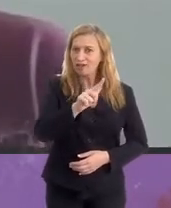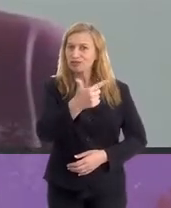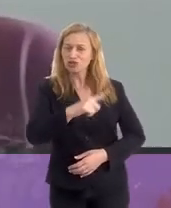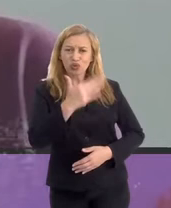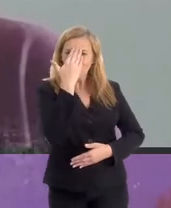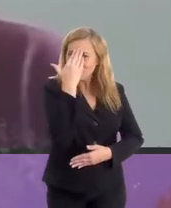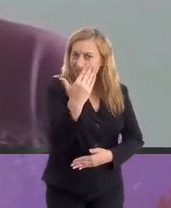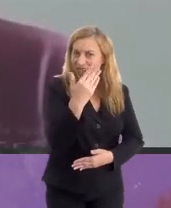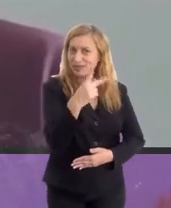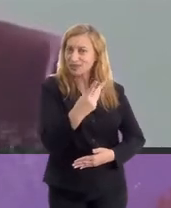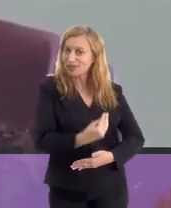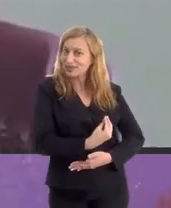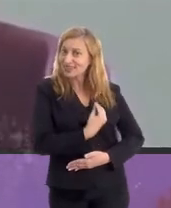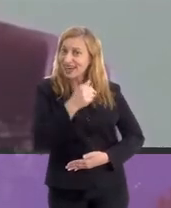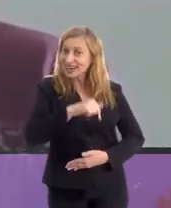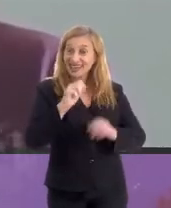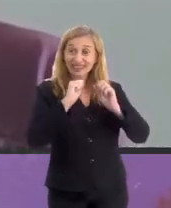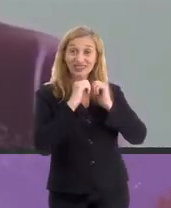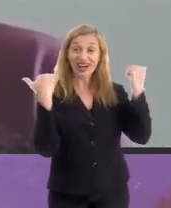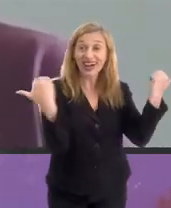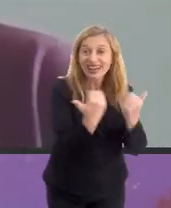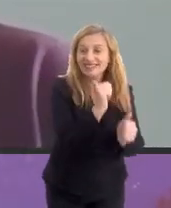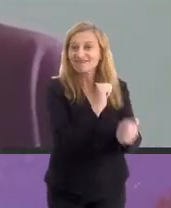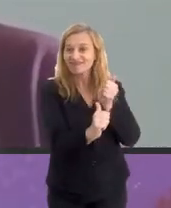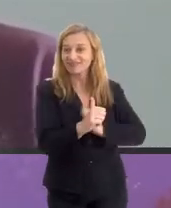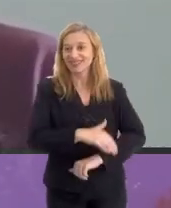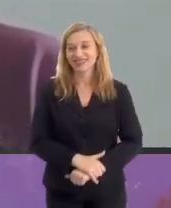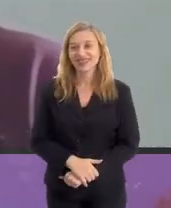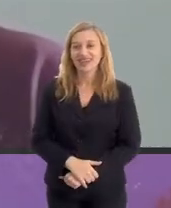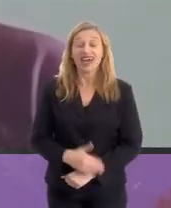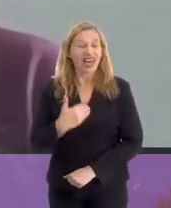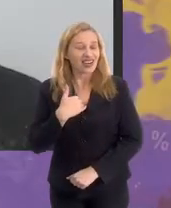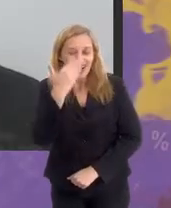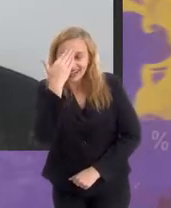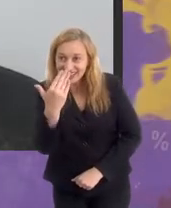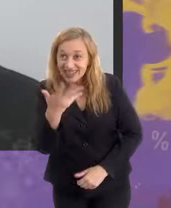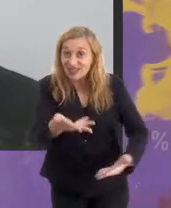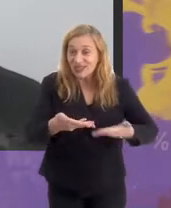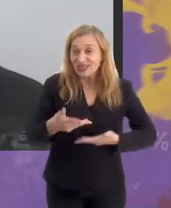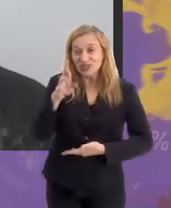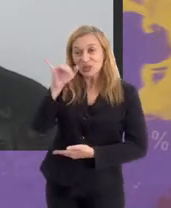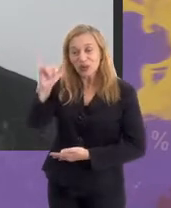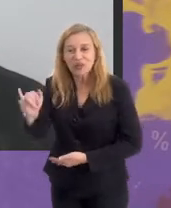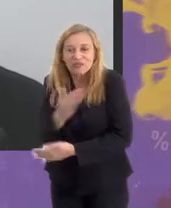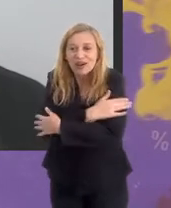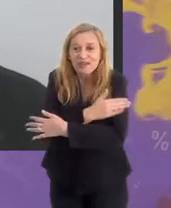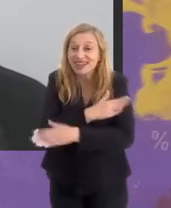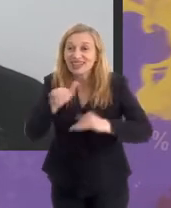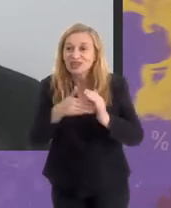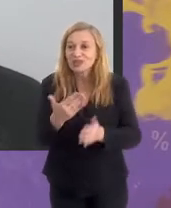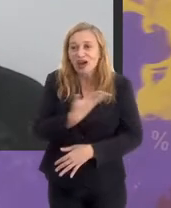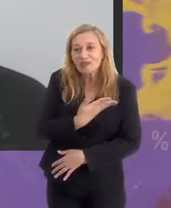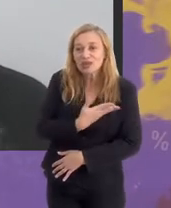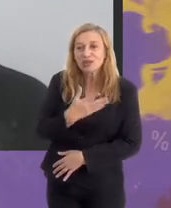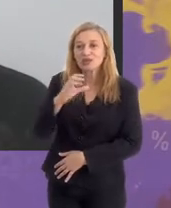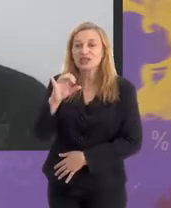Rafael mais uma vez obrigado pela sua presença aqui no Arena esportiva eu pegar o seu convite Rua e um